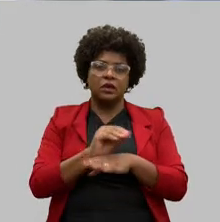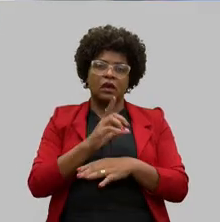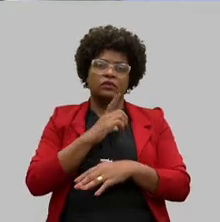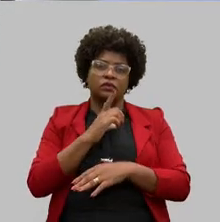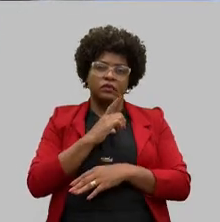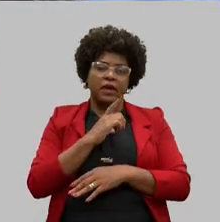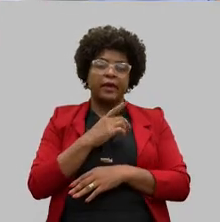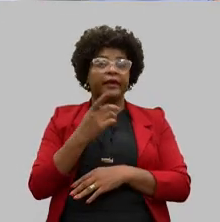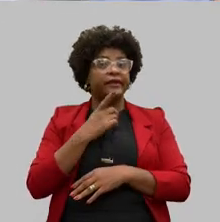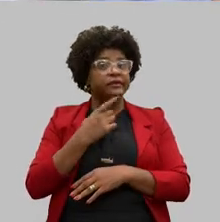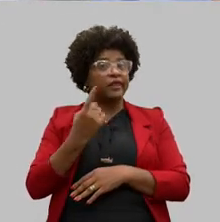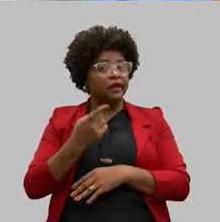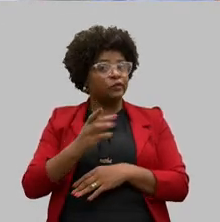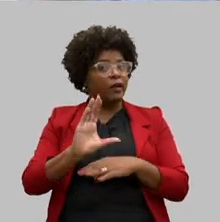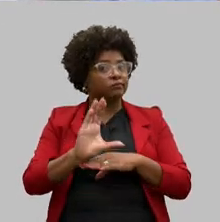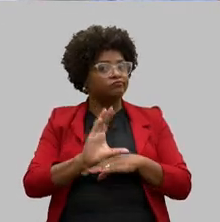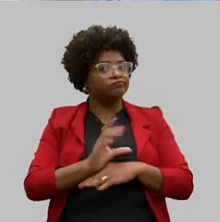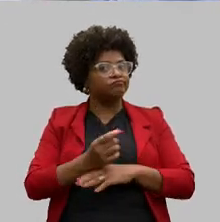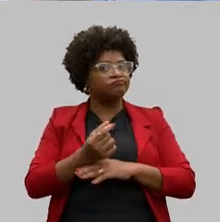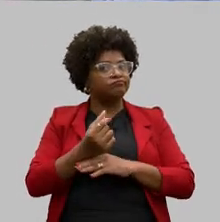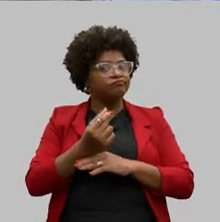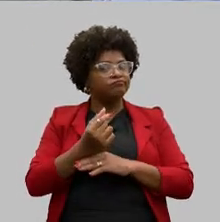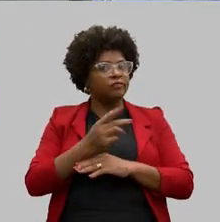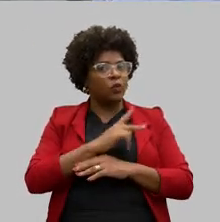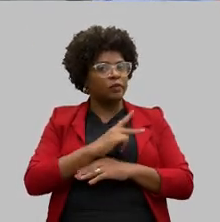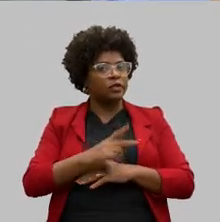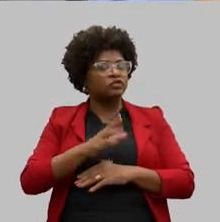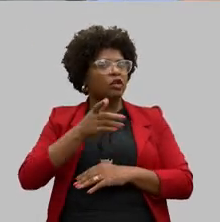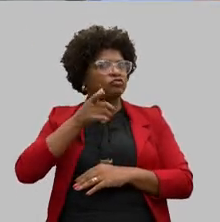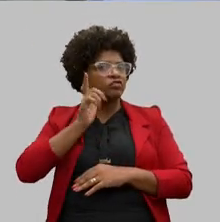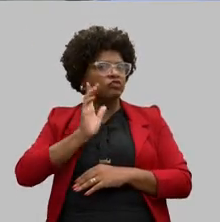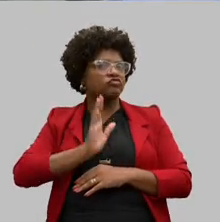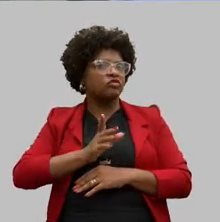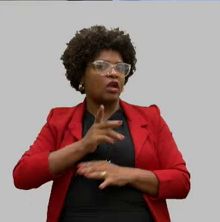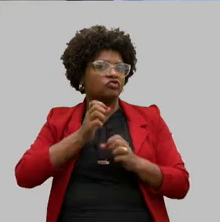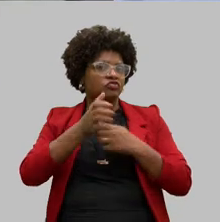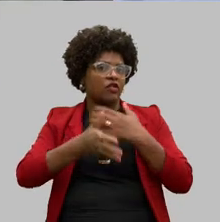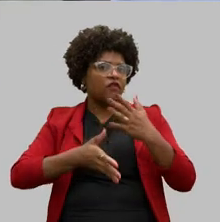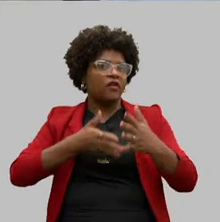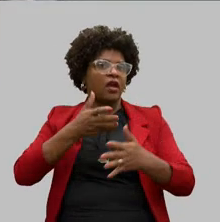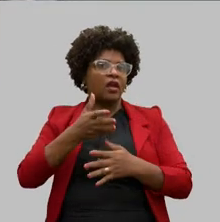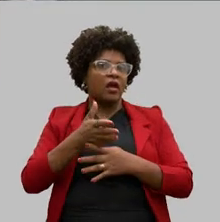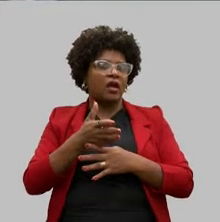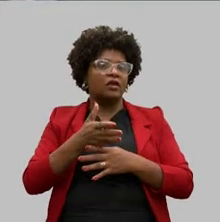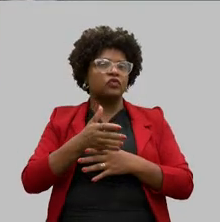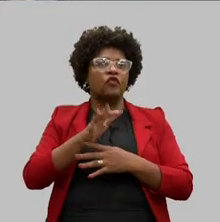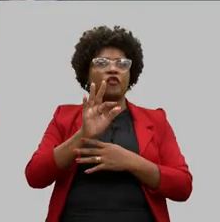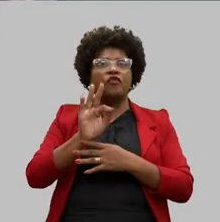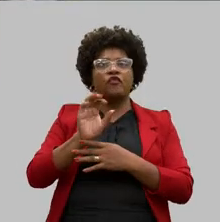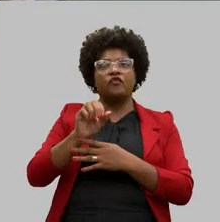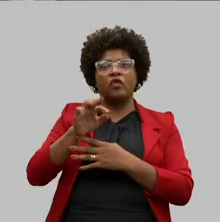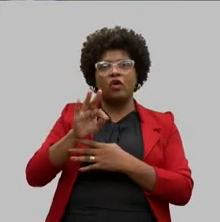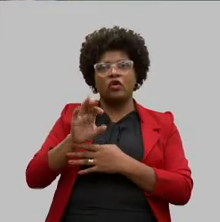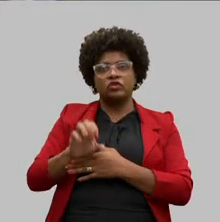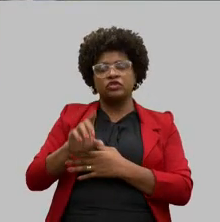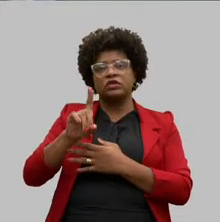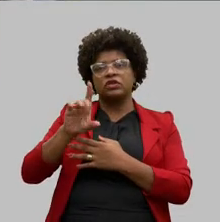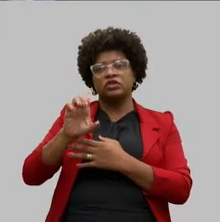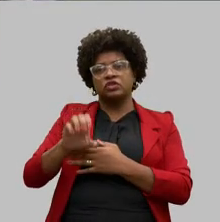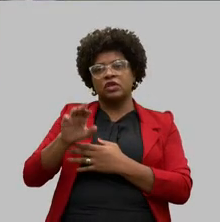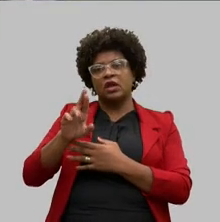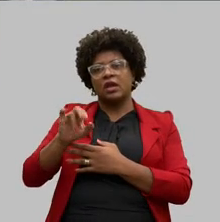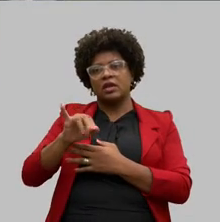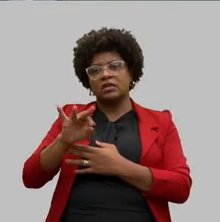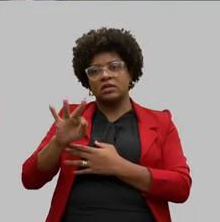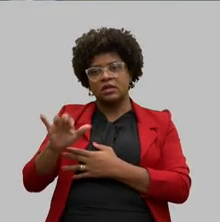uma fonte de receita né o presidente G tinha falado Tá aí uma das fontes de receita que será colocado através